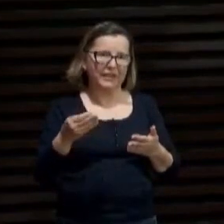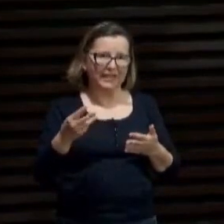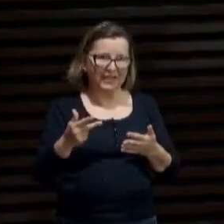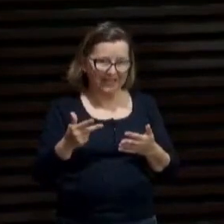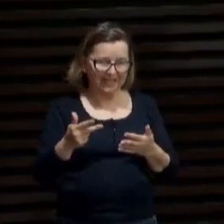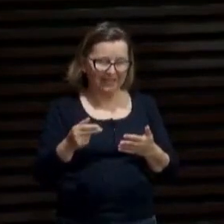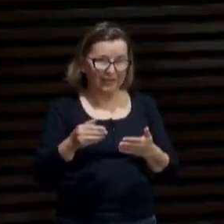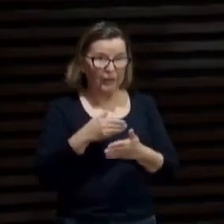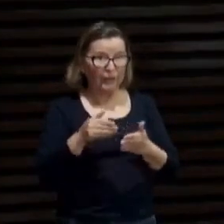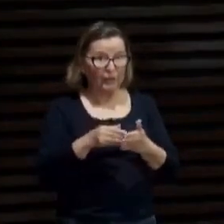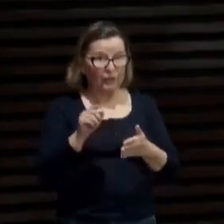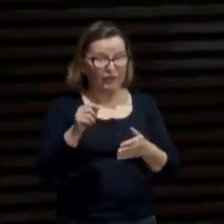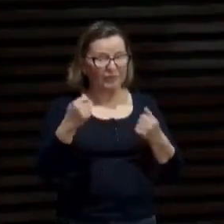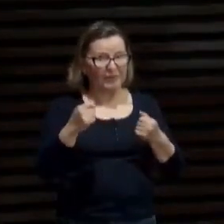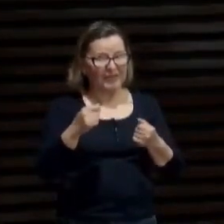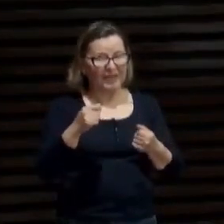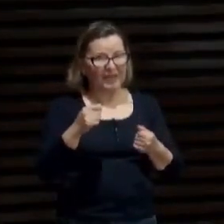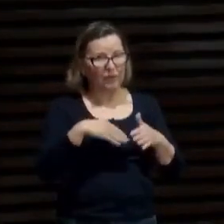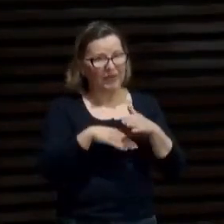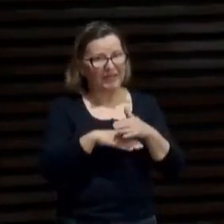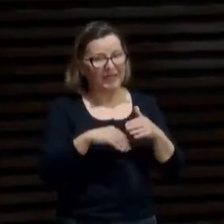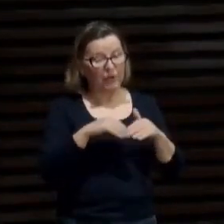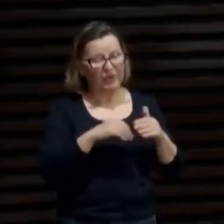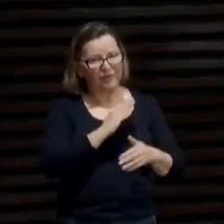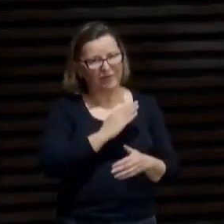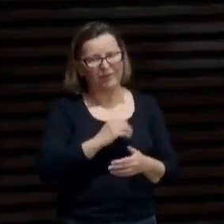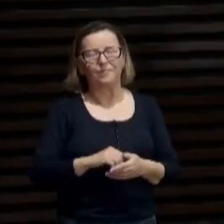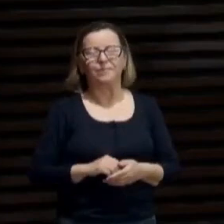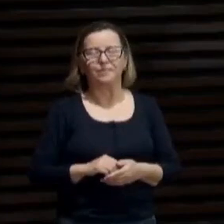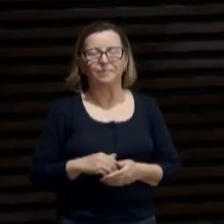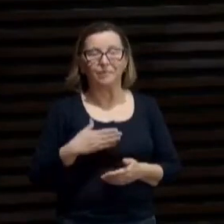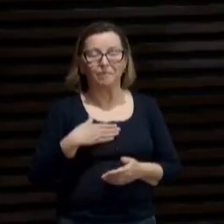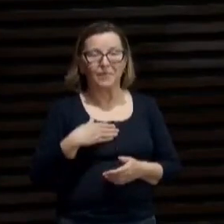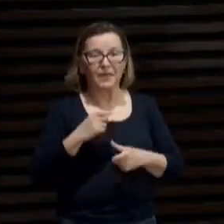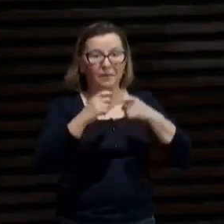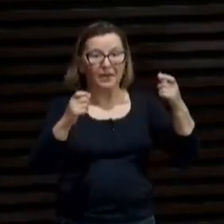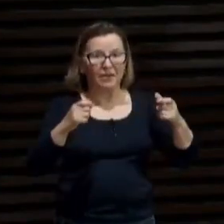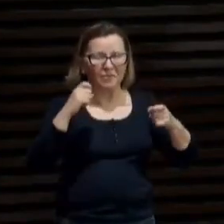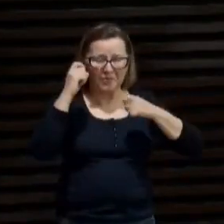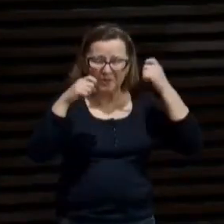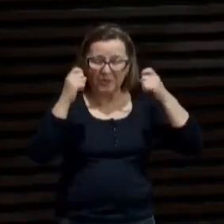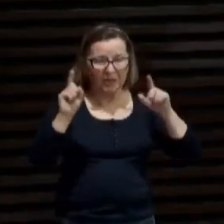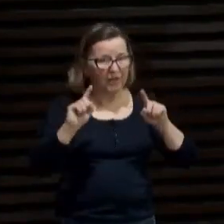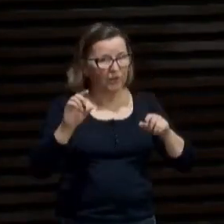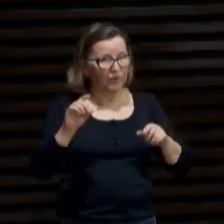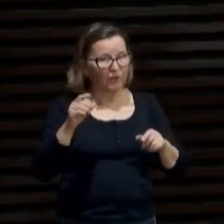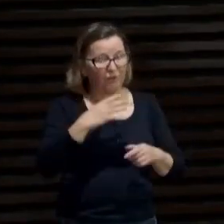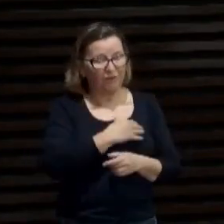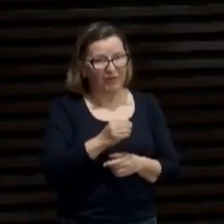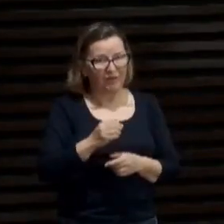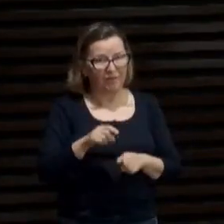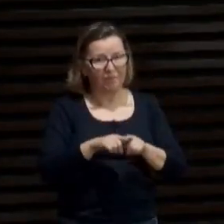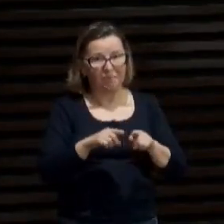as fontes da vida. A minha maior preocupação nos dias de hoje, meus amados, não só com os meus filhos, mas principalmente